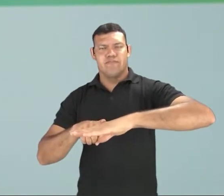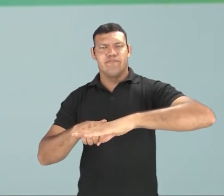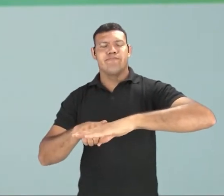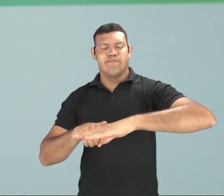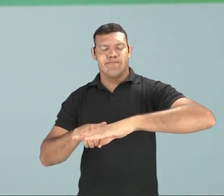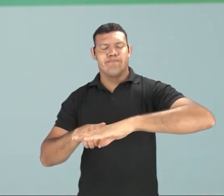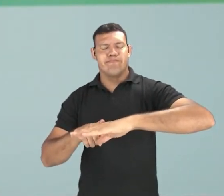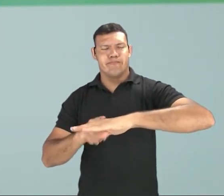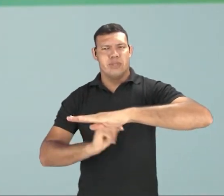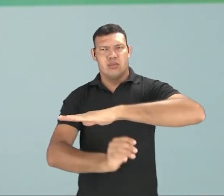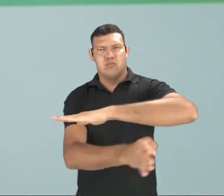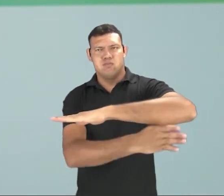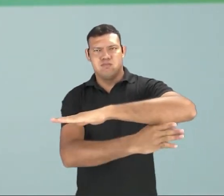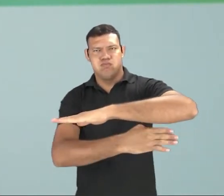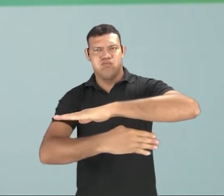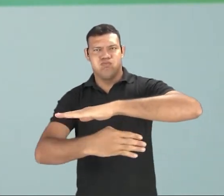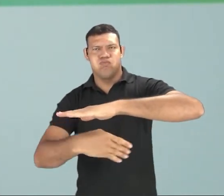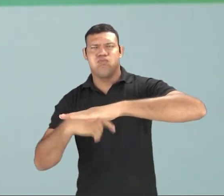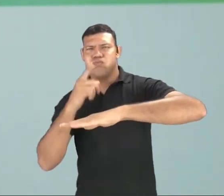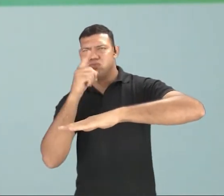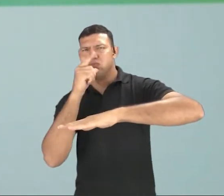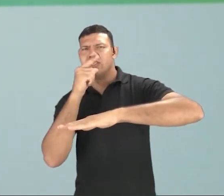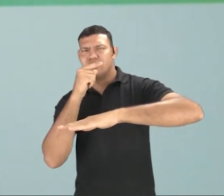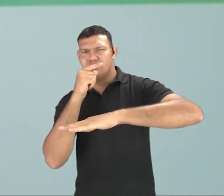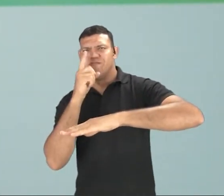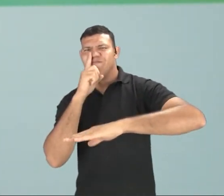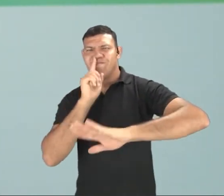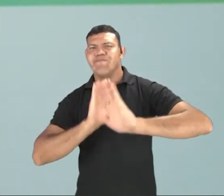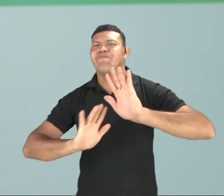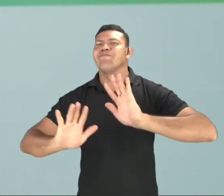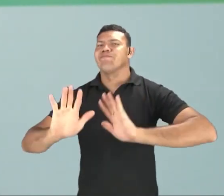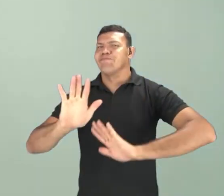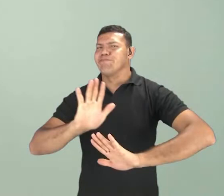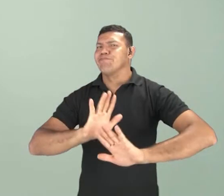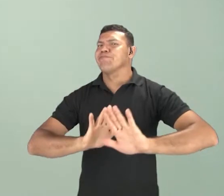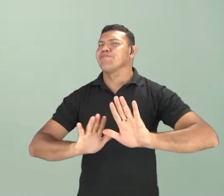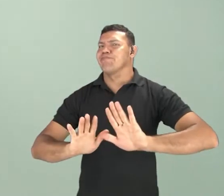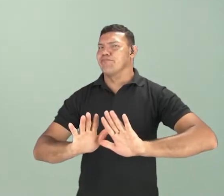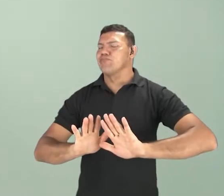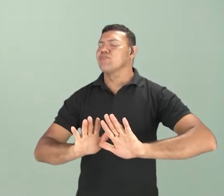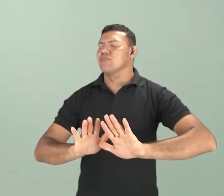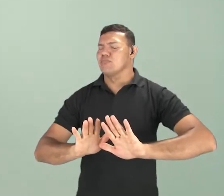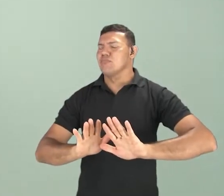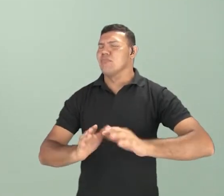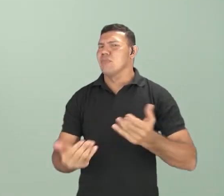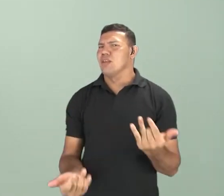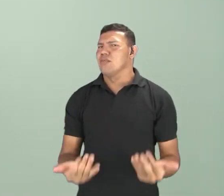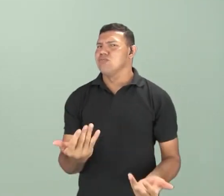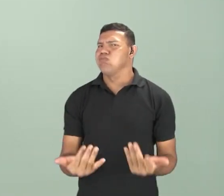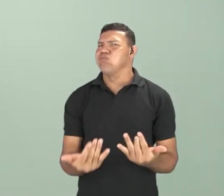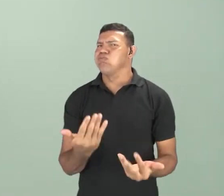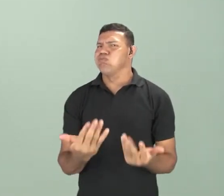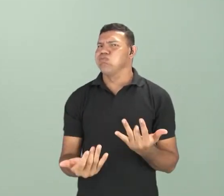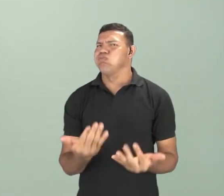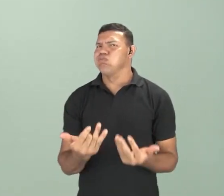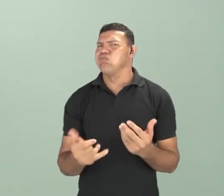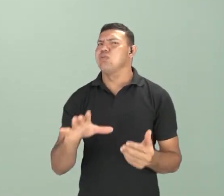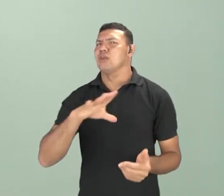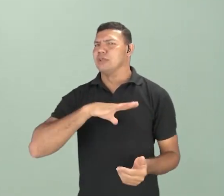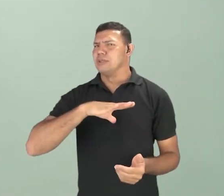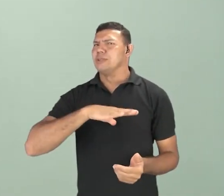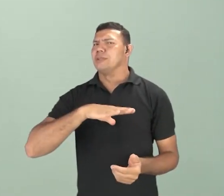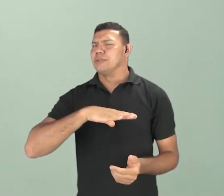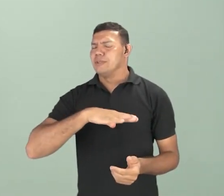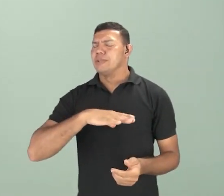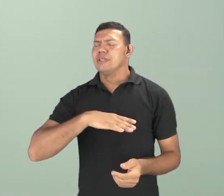essas matérias. Então, isso é muito perigoso mesmo essa questão de queimadas urbanas, ok? Nós